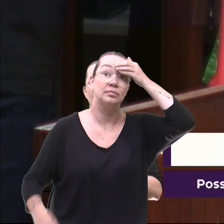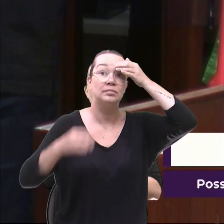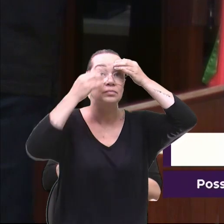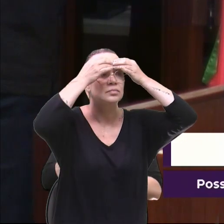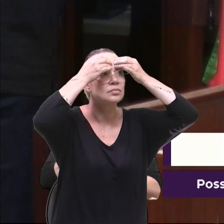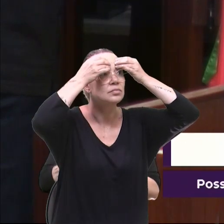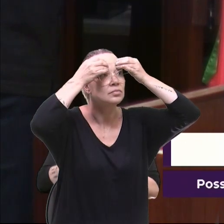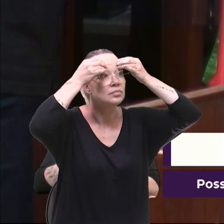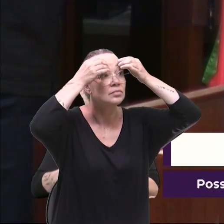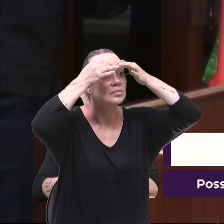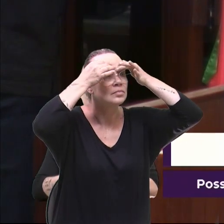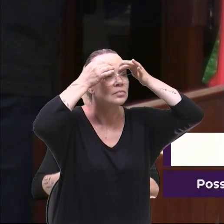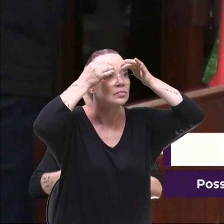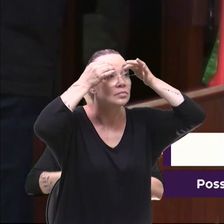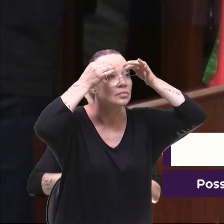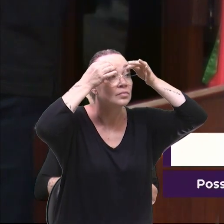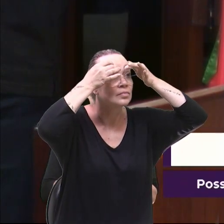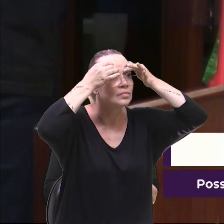PSB